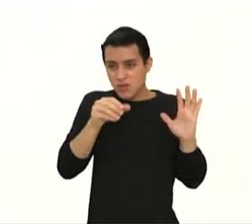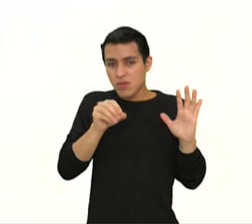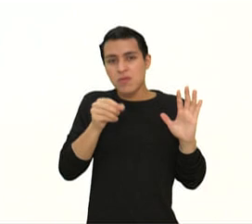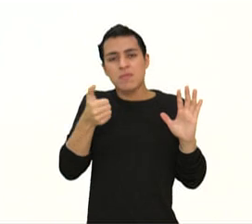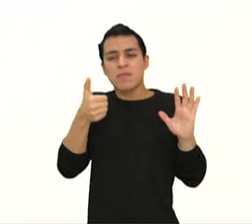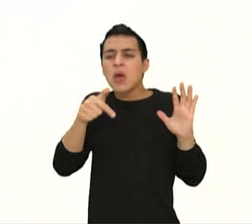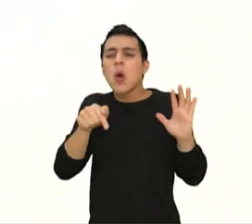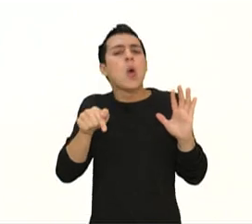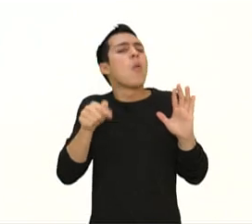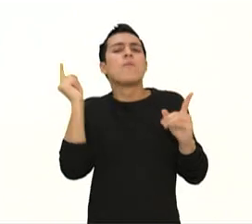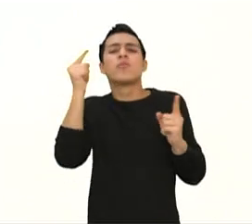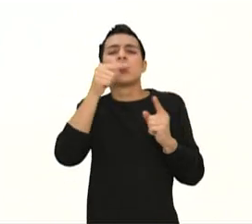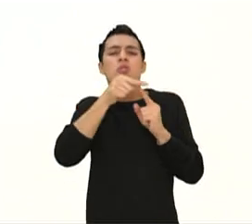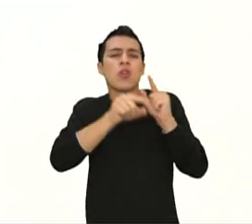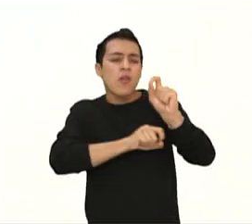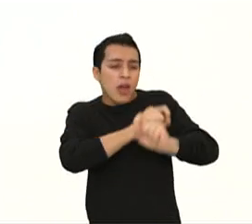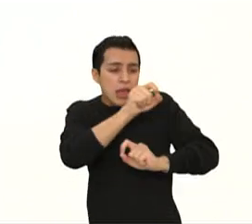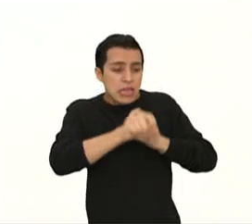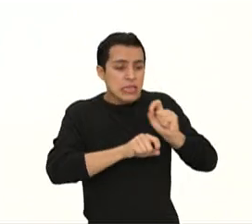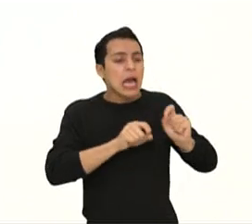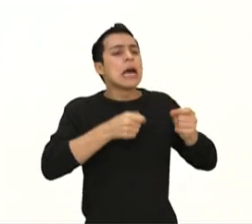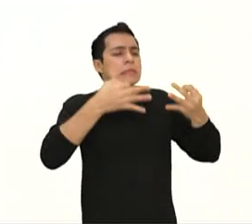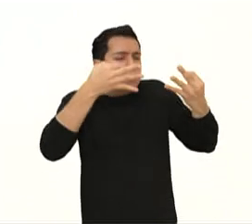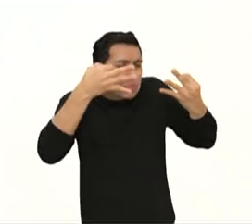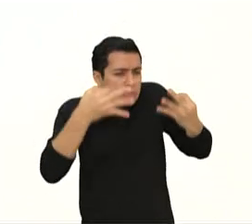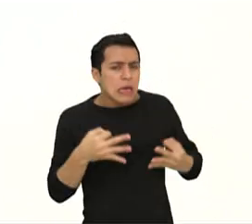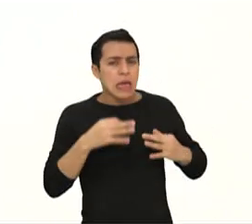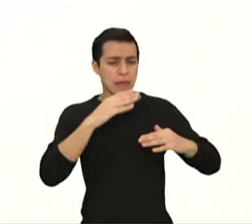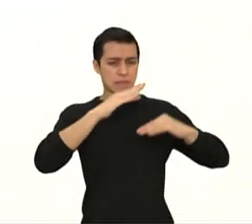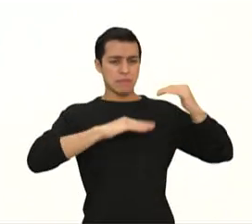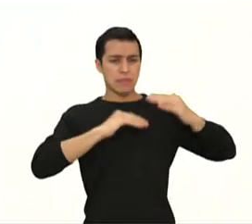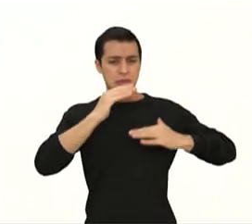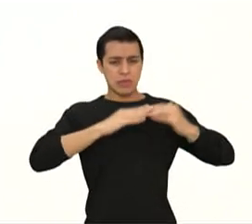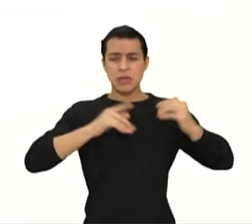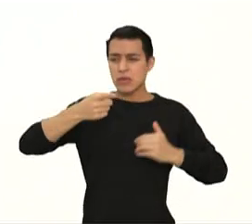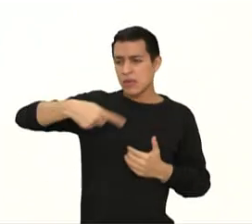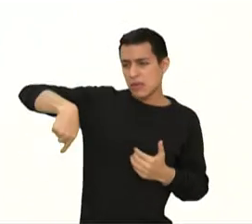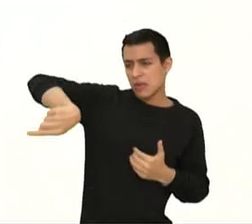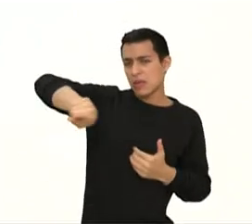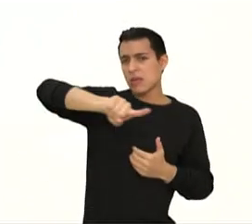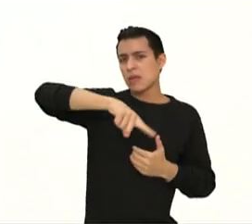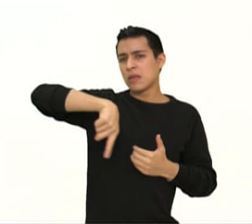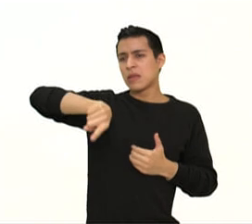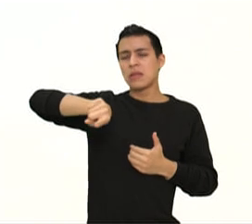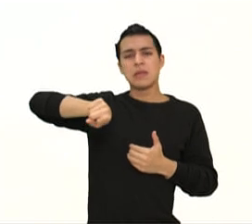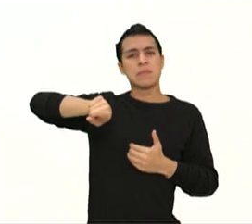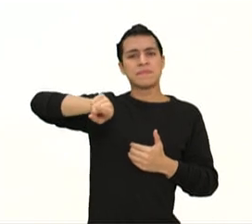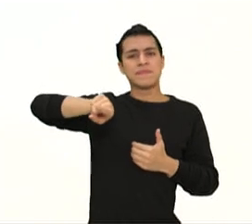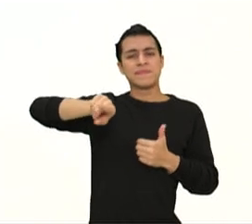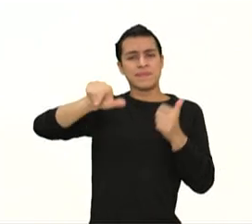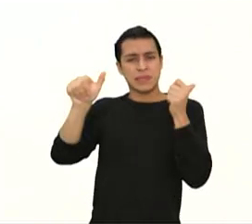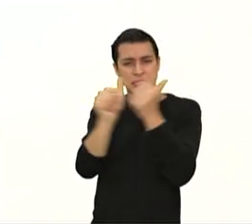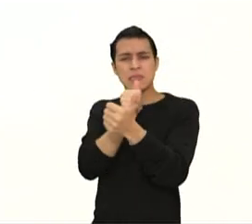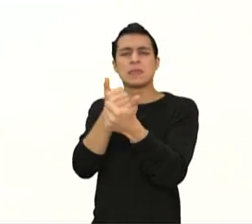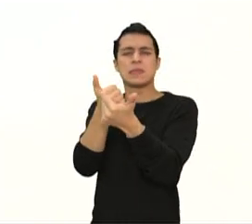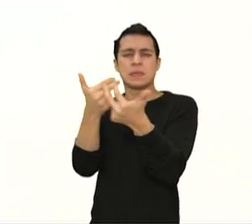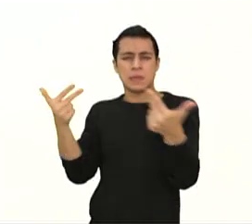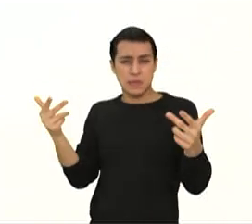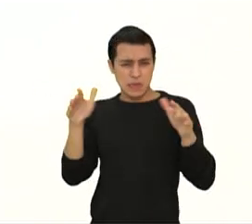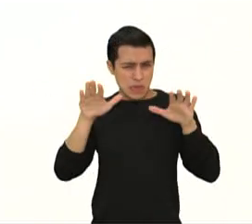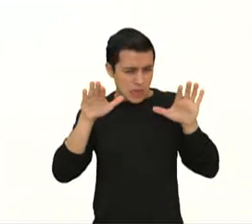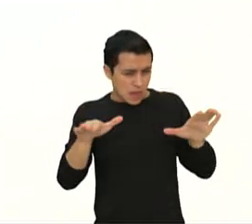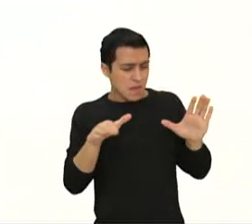383/2017, visava a regulamentação da prática dos esportes. Considerando